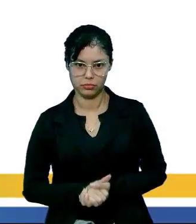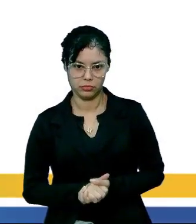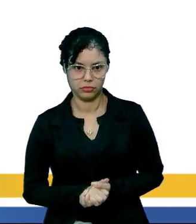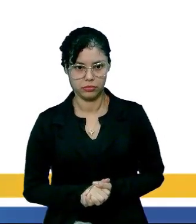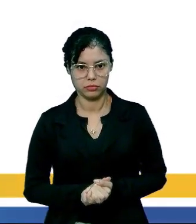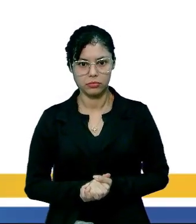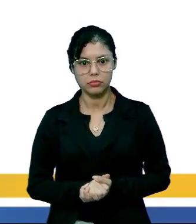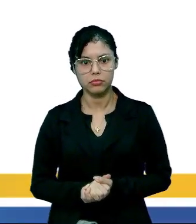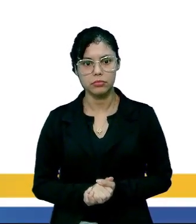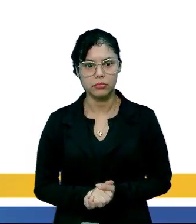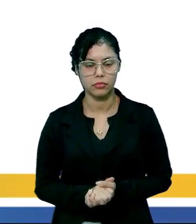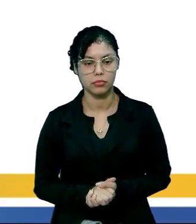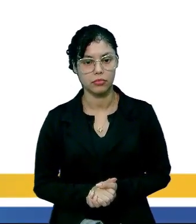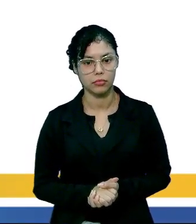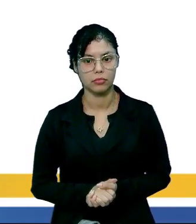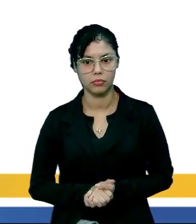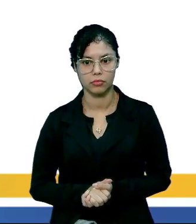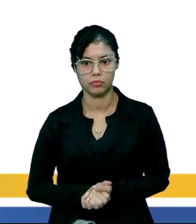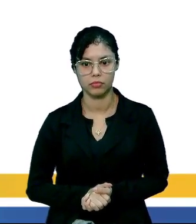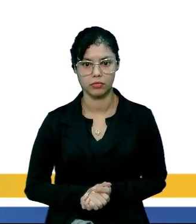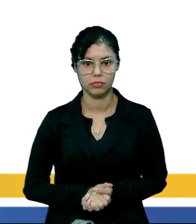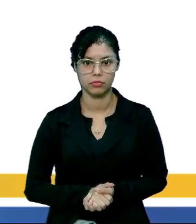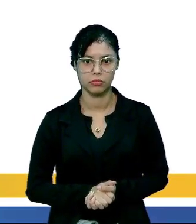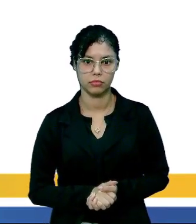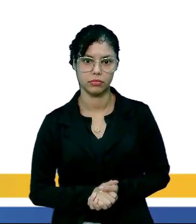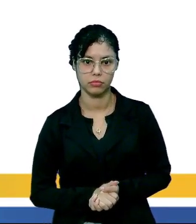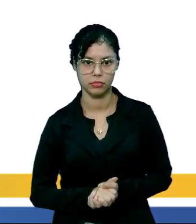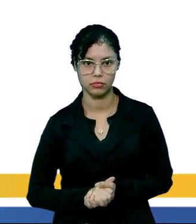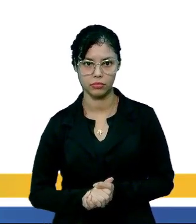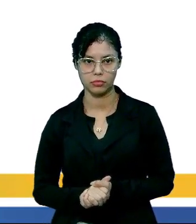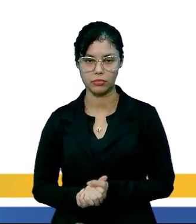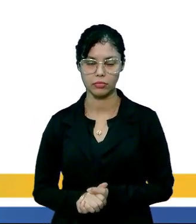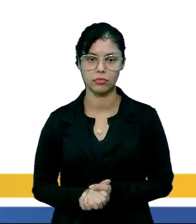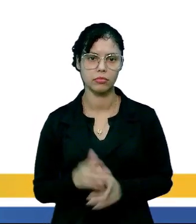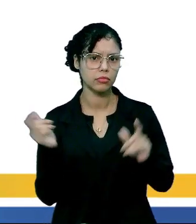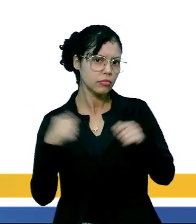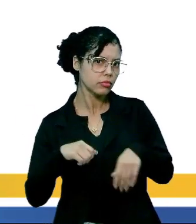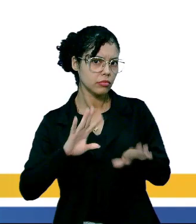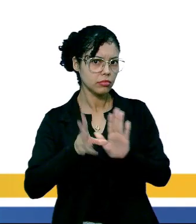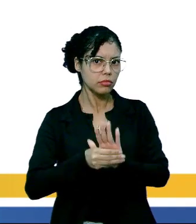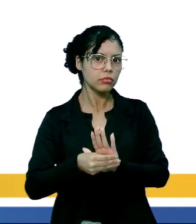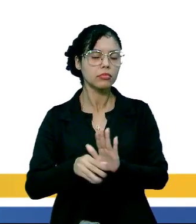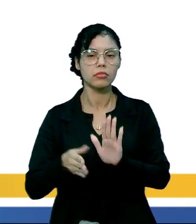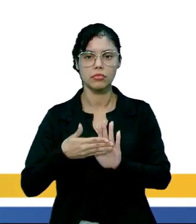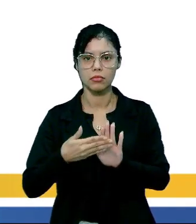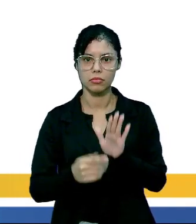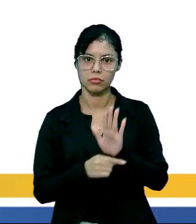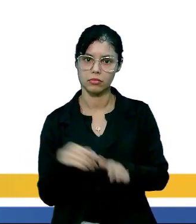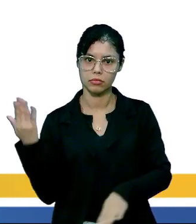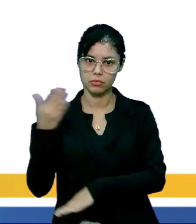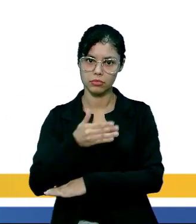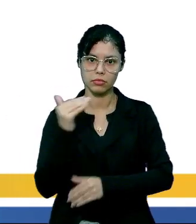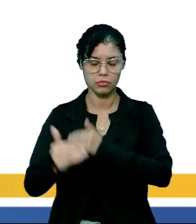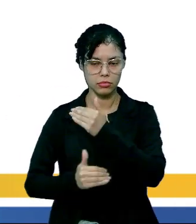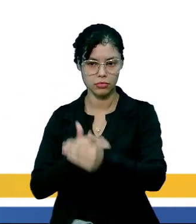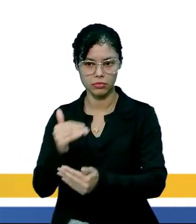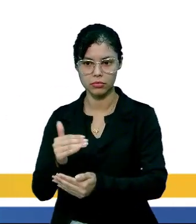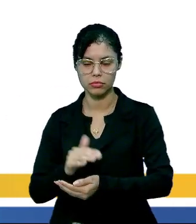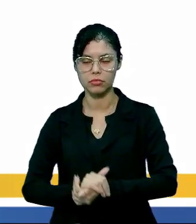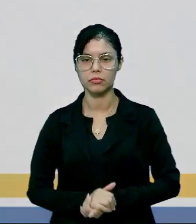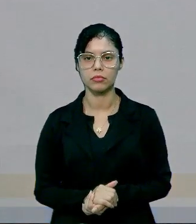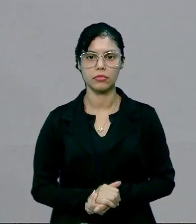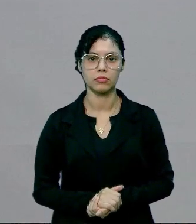tá ok? Então, vamos à próxima pergunta. É possível colocar a proposta da intervenção